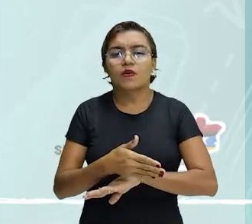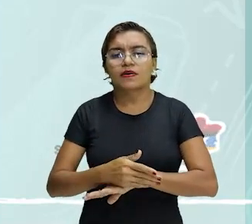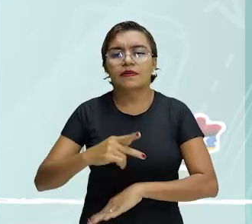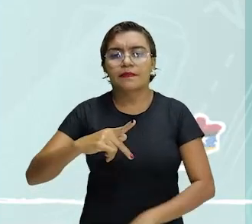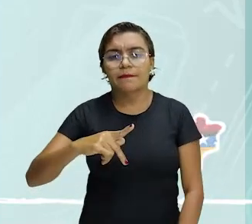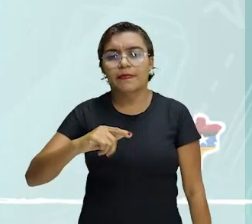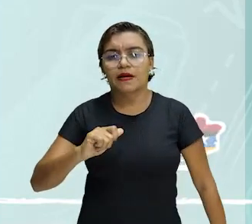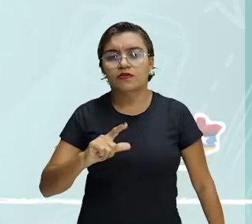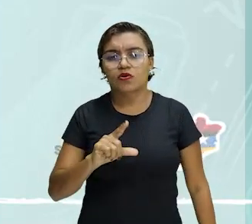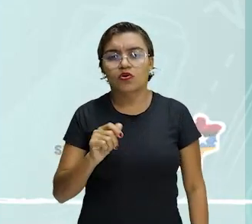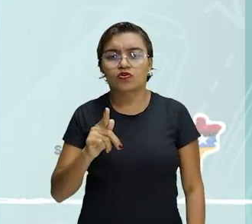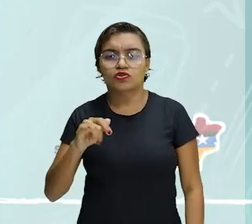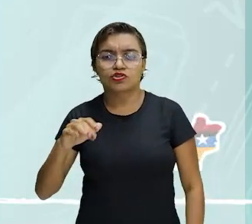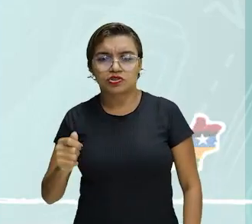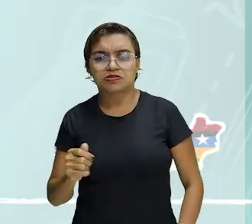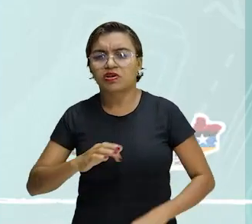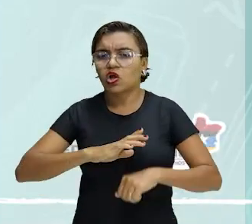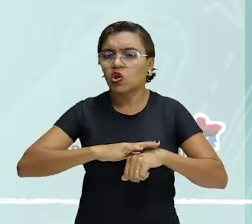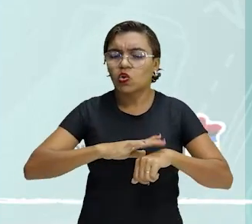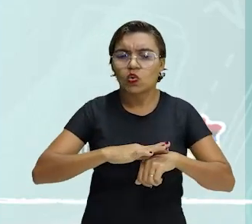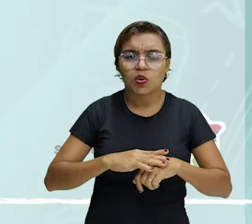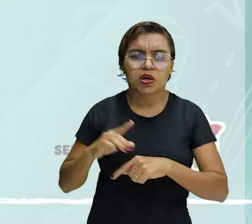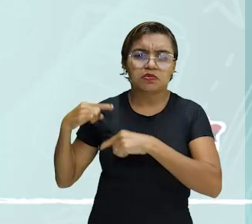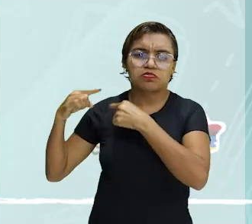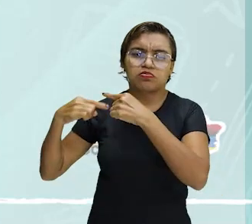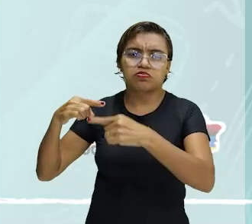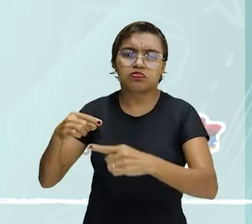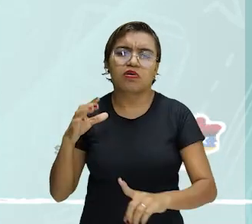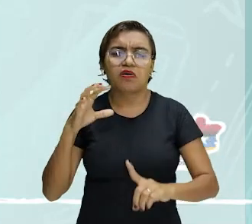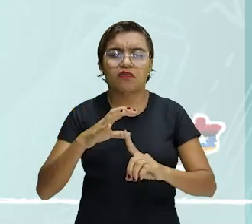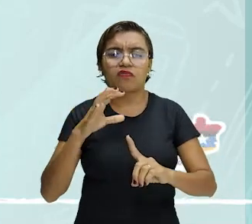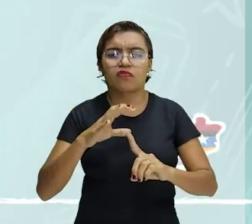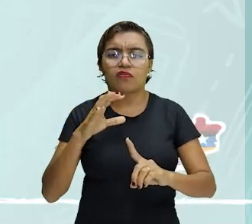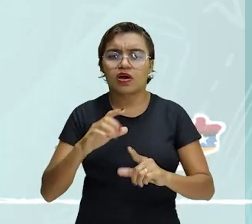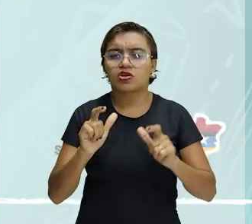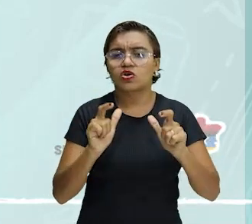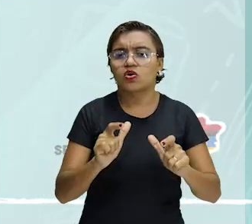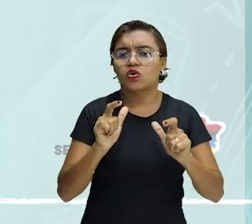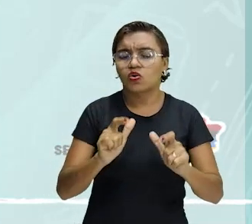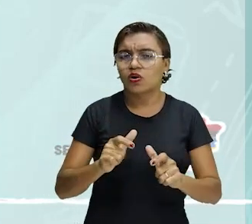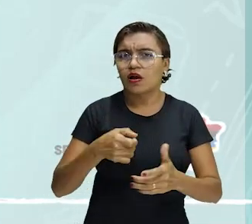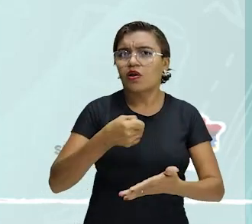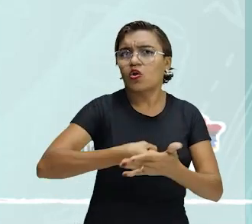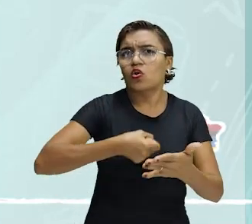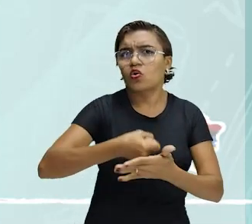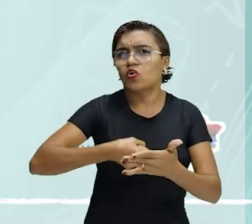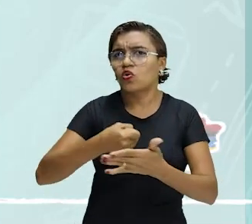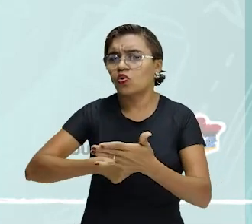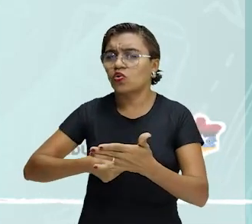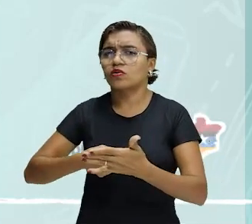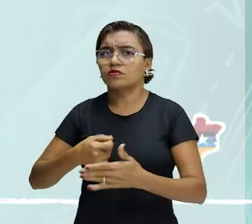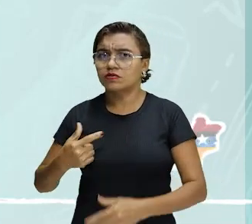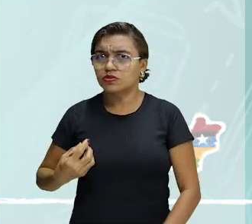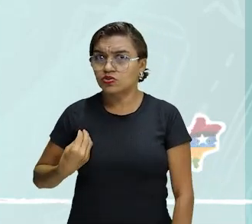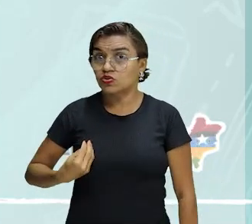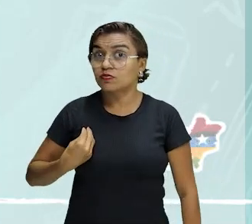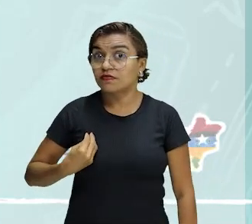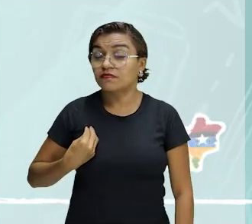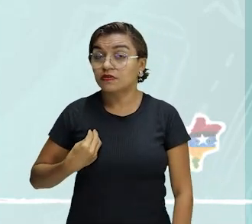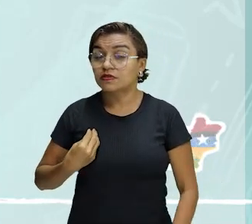Doenças, hereditariedade, influenciadas pelo meio, em uma constante luta pela sobrevivência. Se a gente fosse contextualizar e atualizar, a